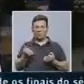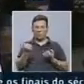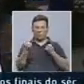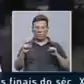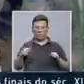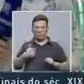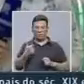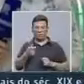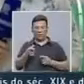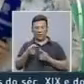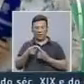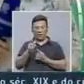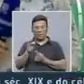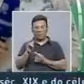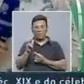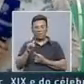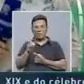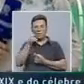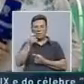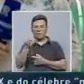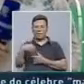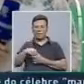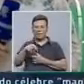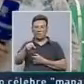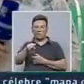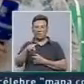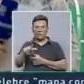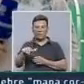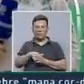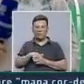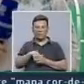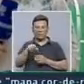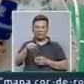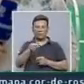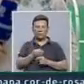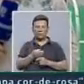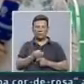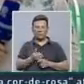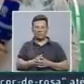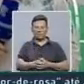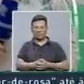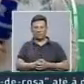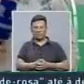autónoma. Filipe Costa, quem é que faz parte, afinal, das equipas que participam nesse festival?